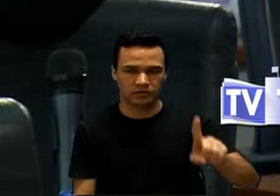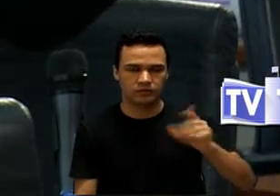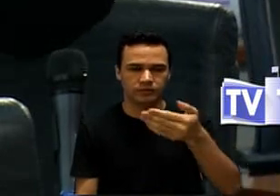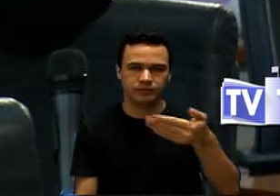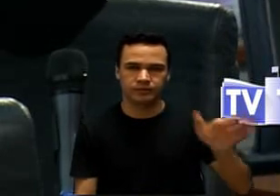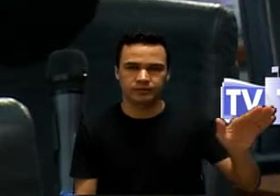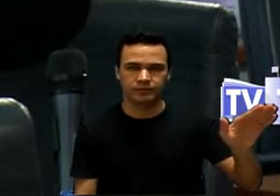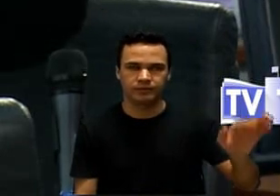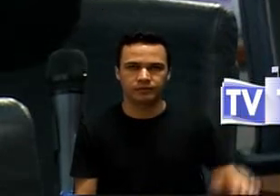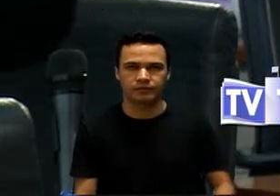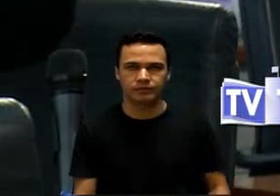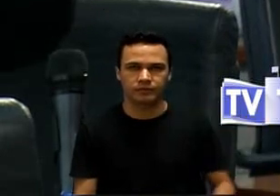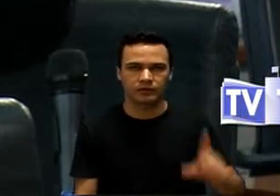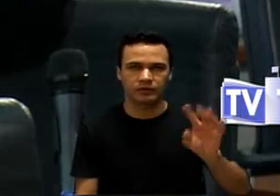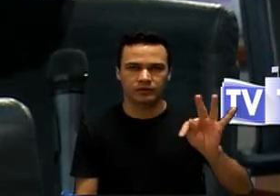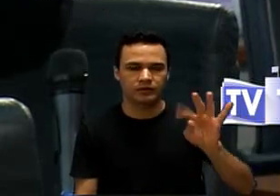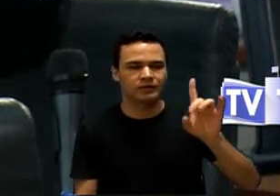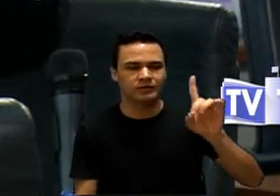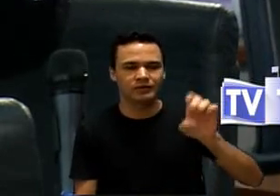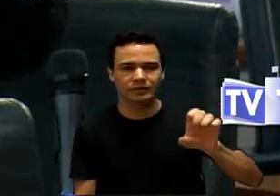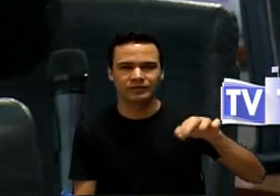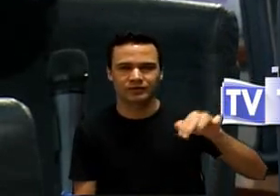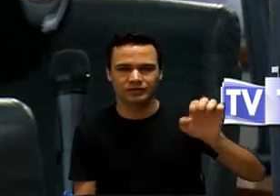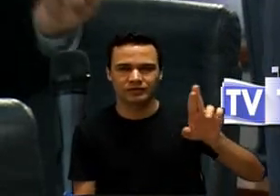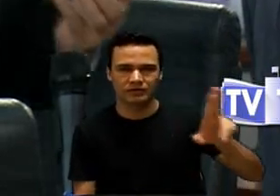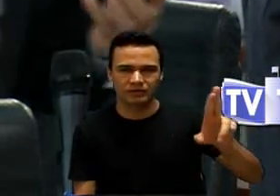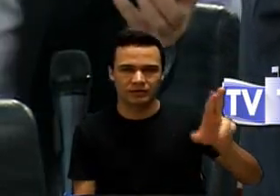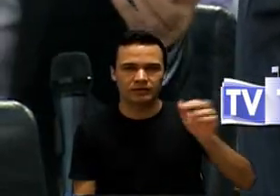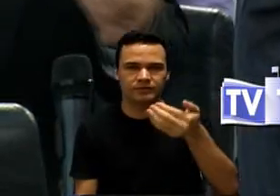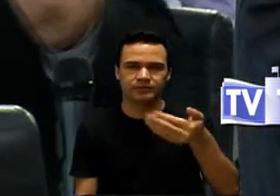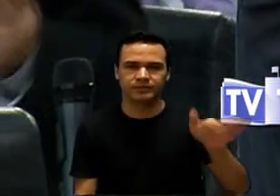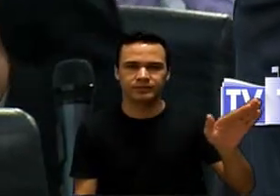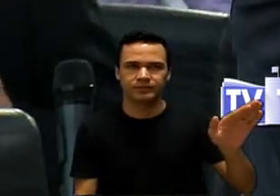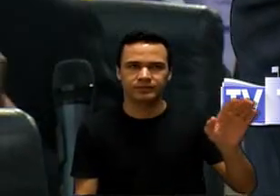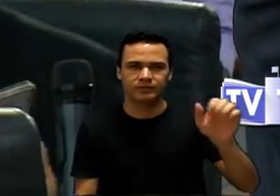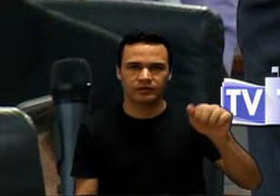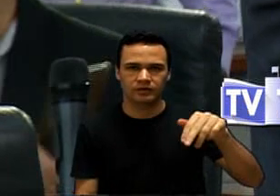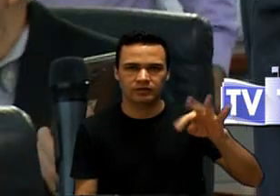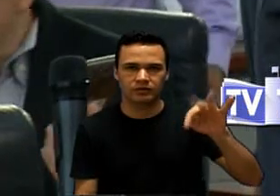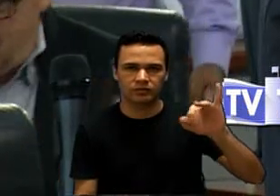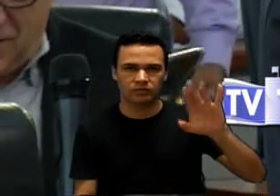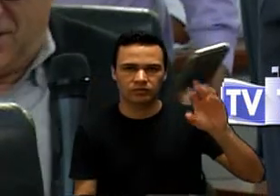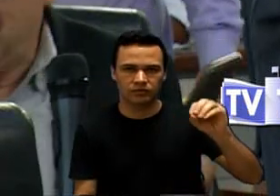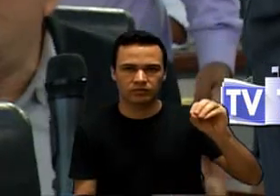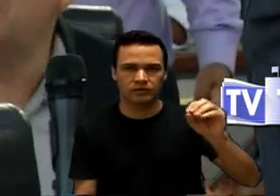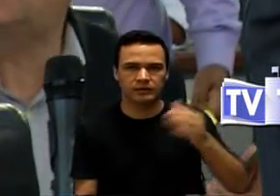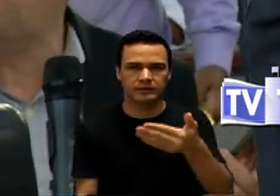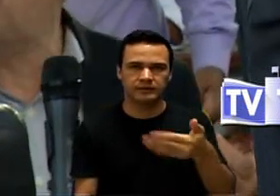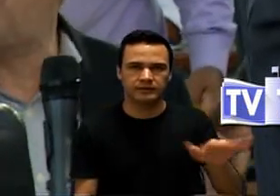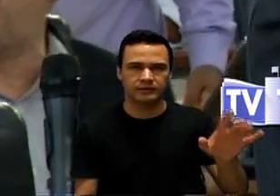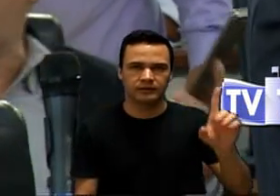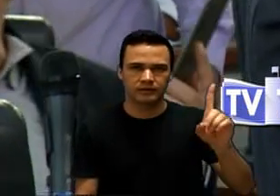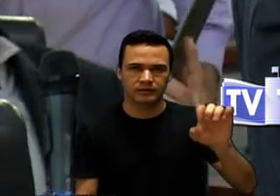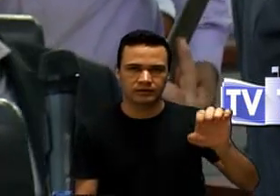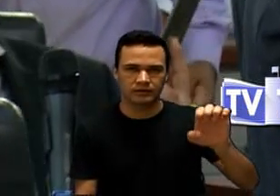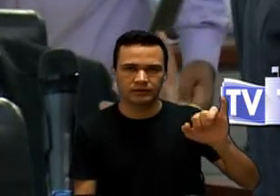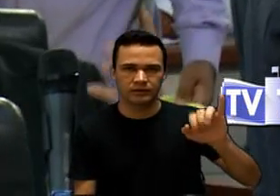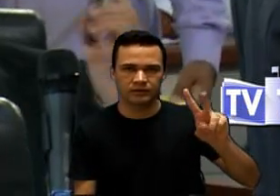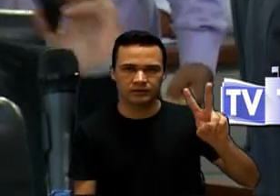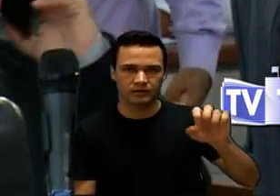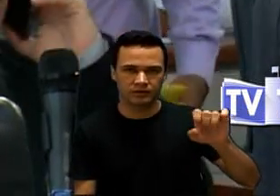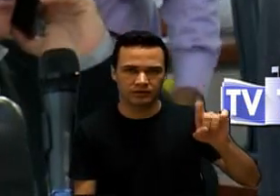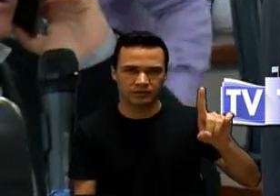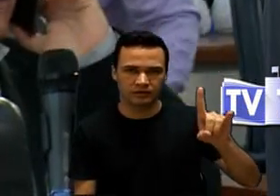Conceição Júnior, Denner William Lopes Amaral Oliveira, Antônio Pedro Carvalho, David dos